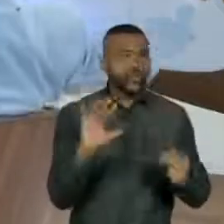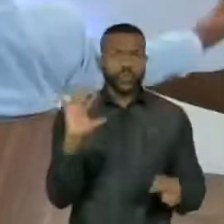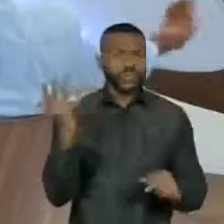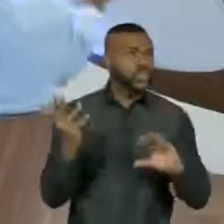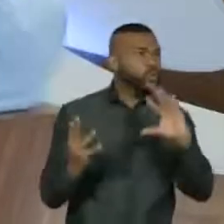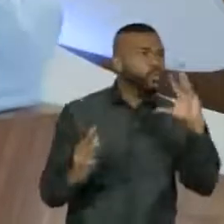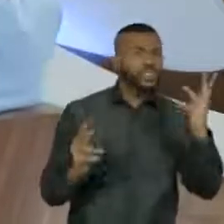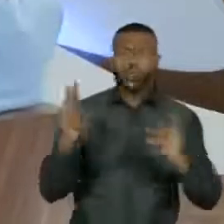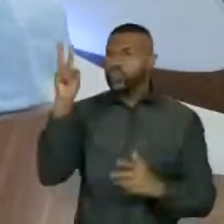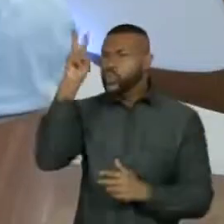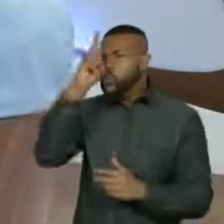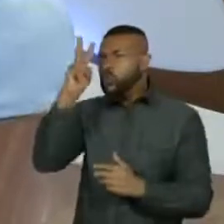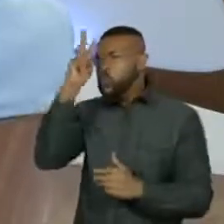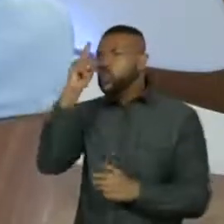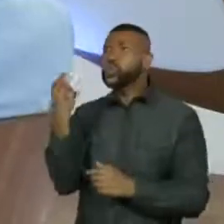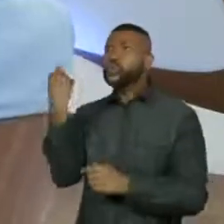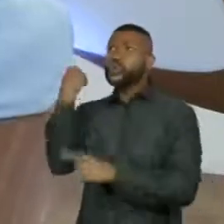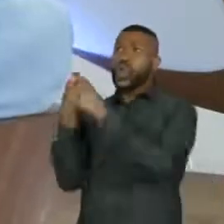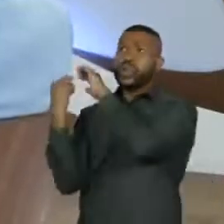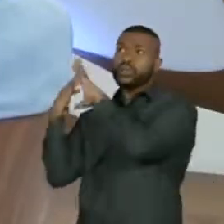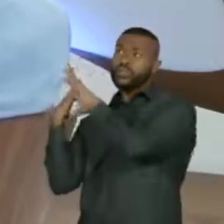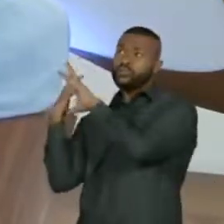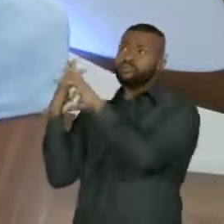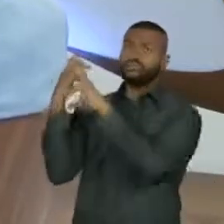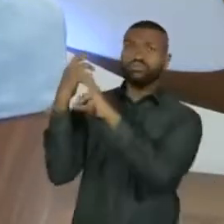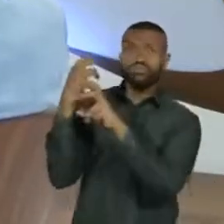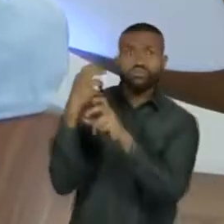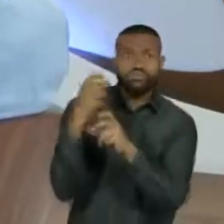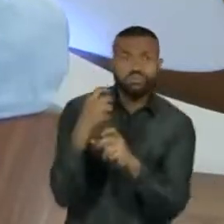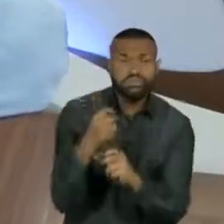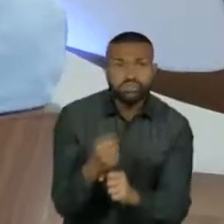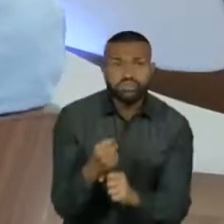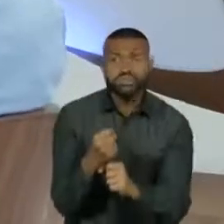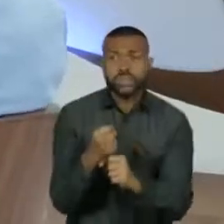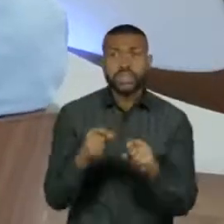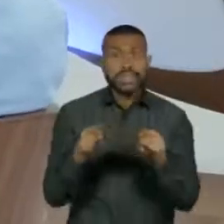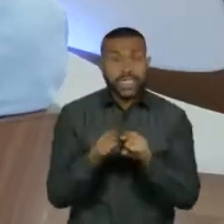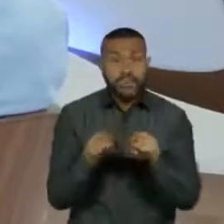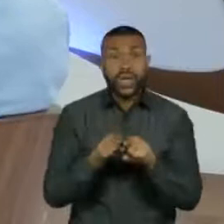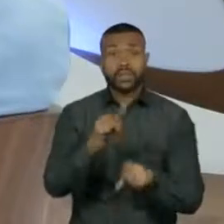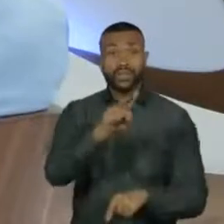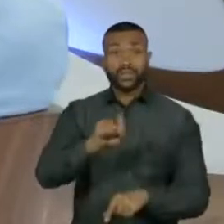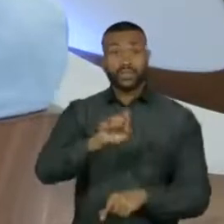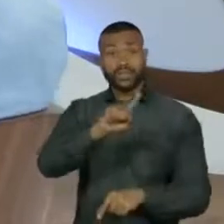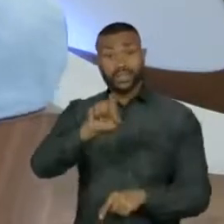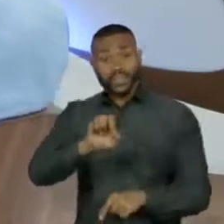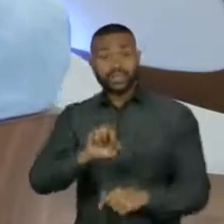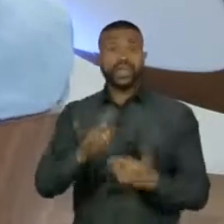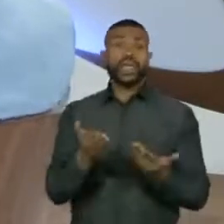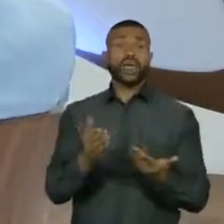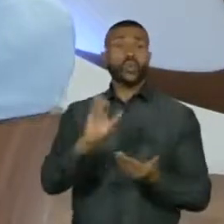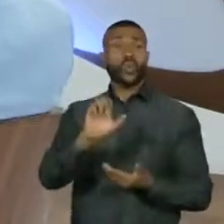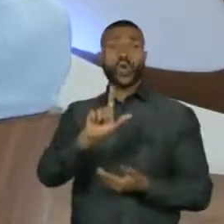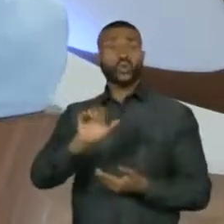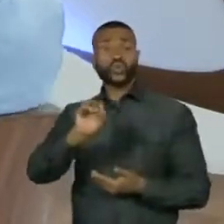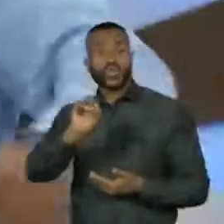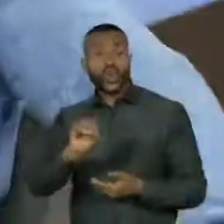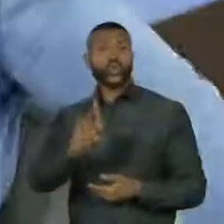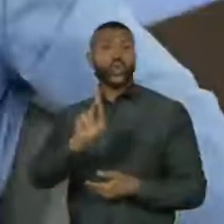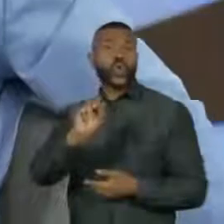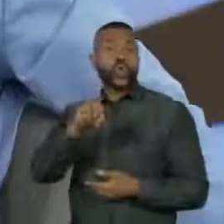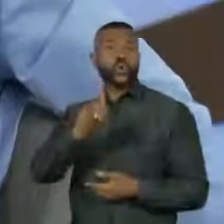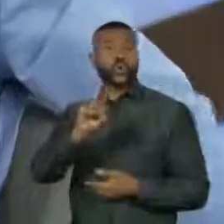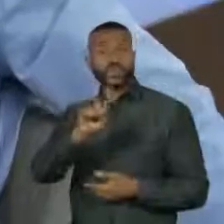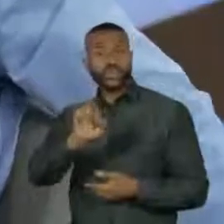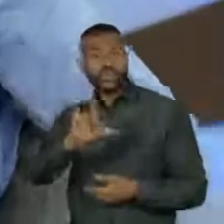acontecendo o processo histórico resgata a história e assim é necessário dizer que não é o Zezé não é o Bill na o sucesso Nordeste na Kondzilla